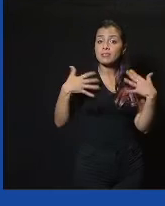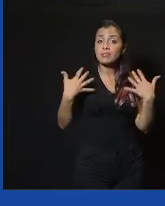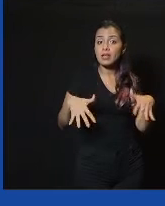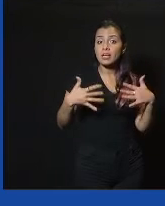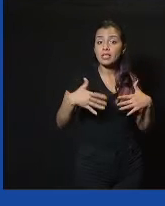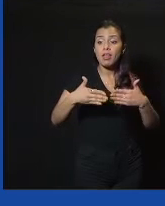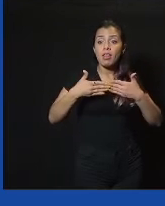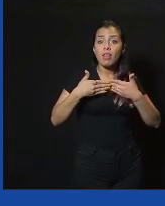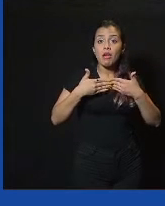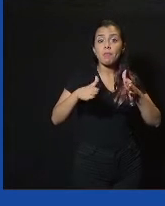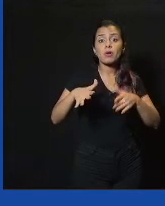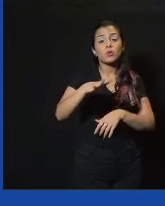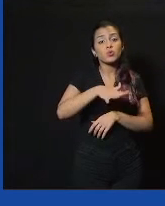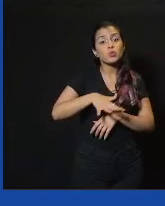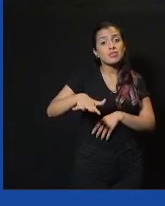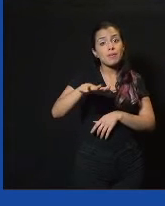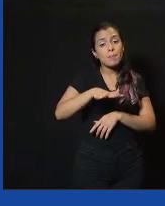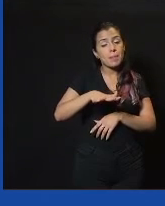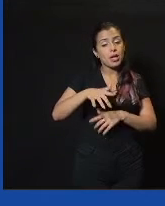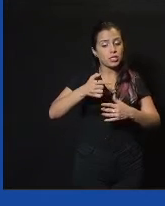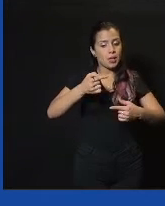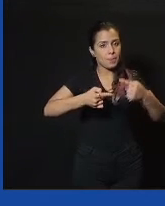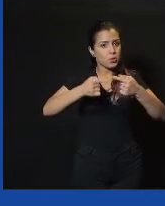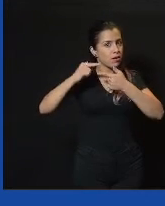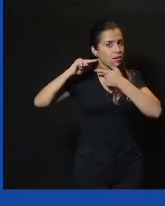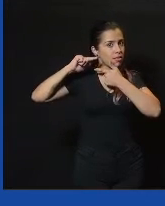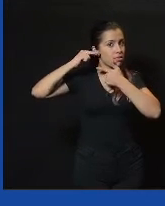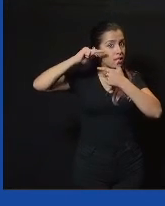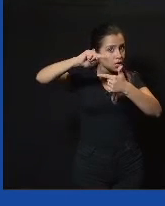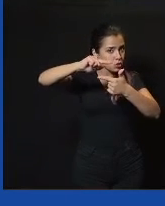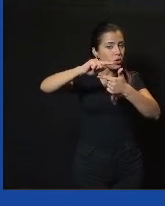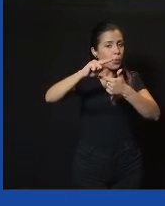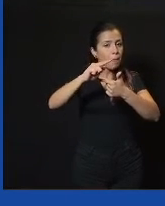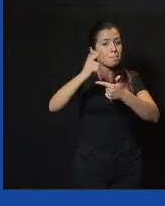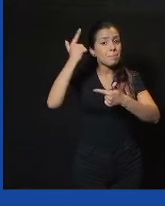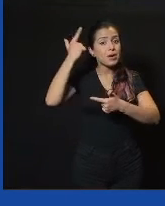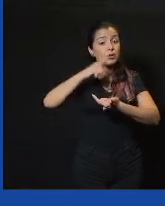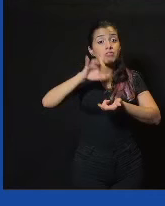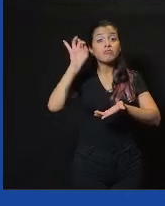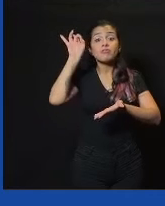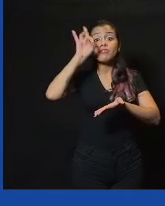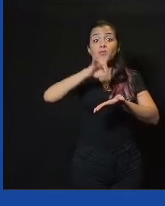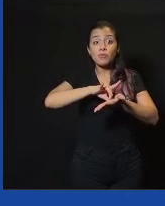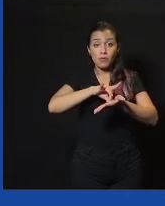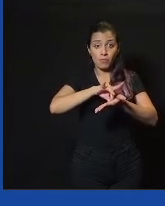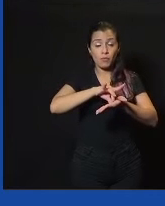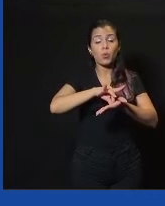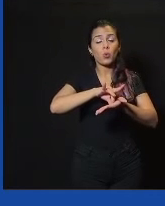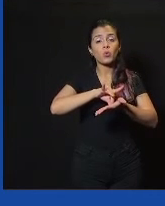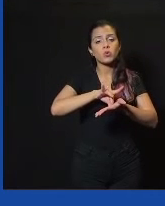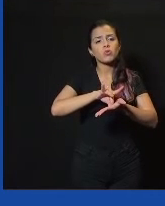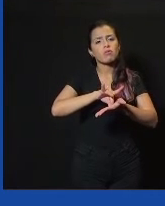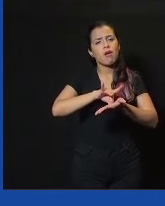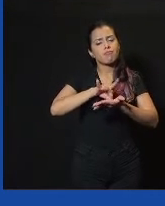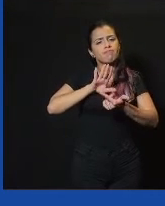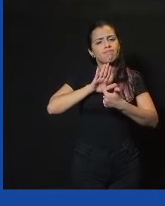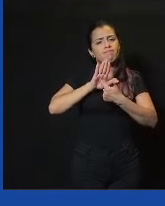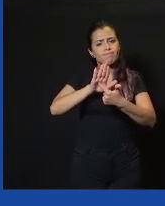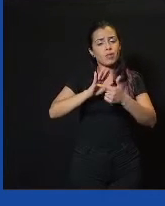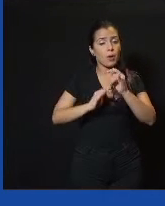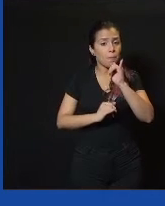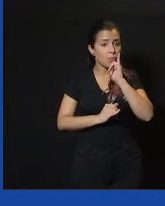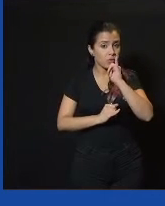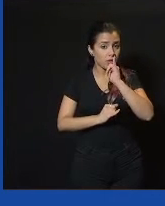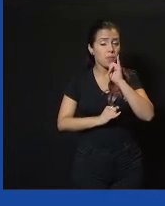espaço da política tradicional para que essas lideranças consigam, de fato, se colocarem. A gente viu aí que bastou